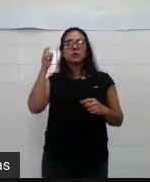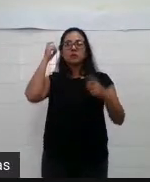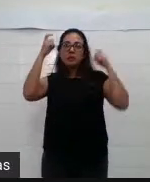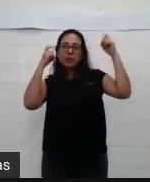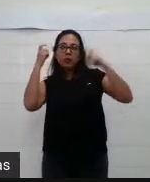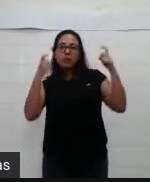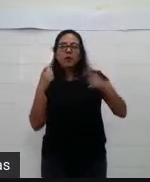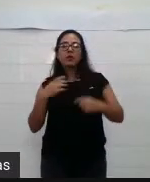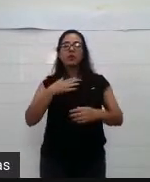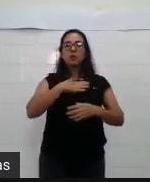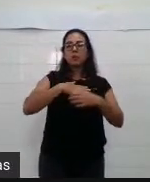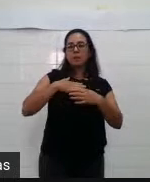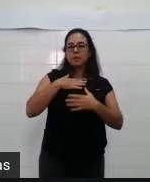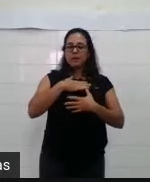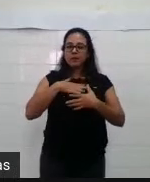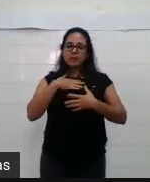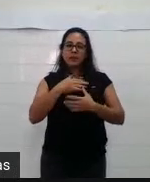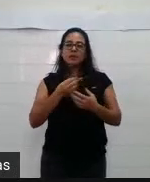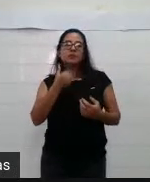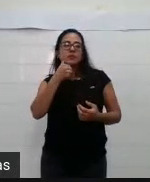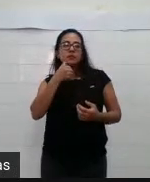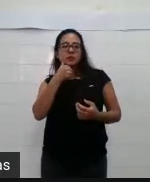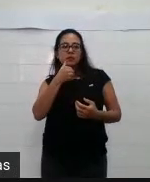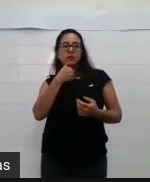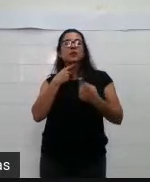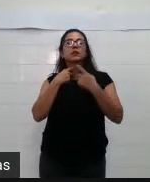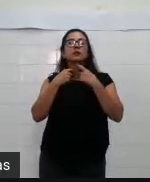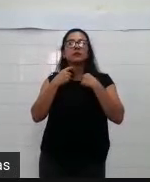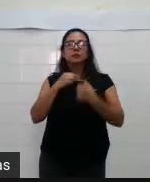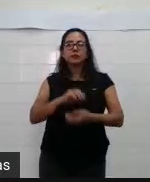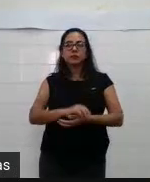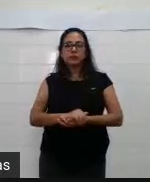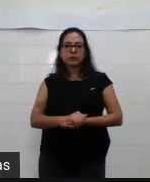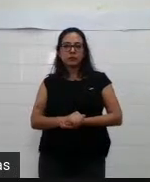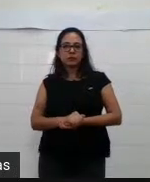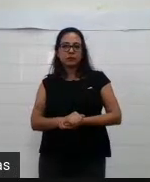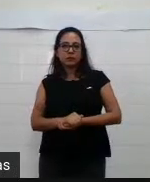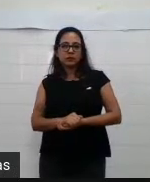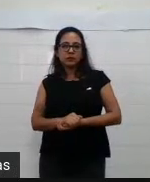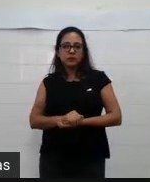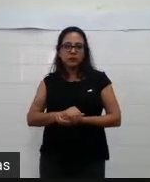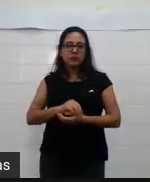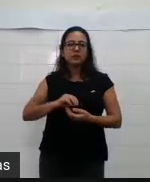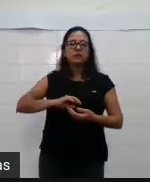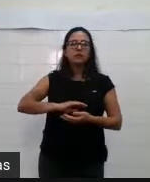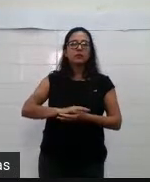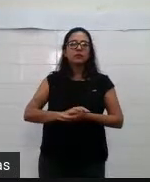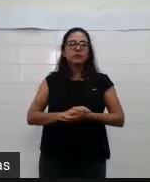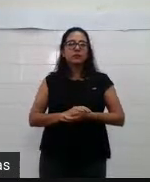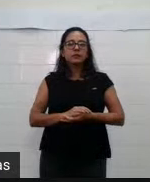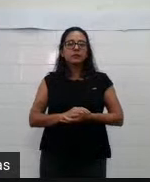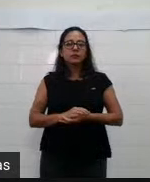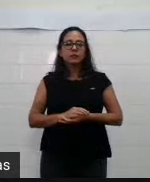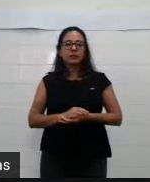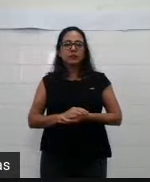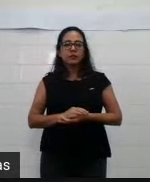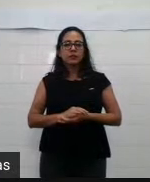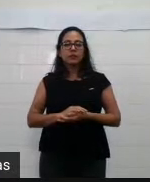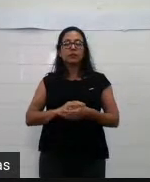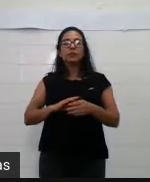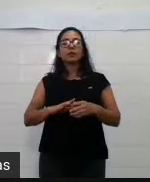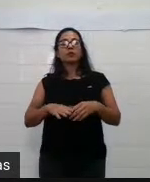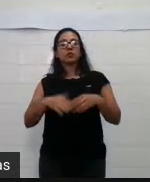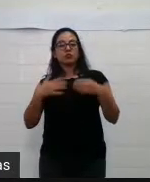porque acreditava que a concepção só seria legal se ela também chegasse lá junto com ele. Já o modelo